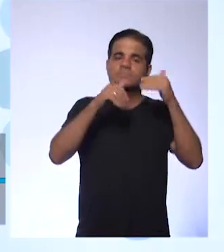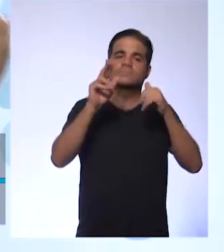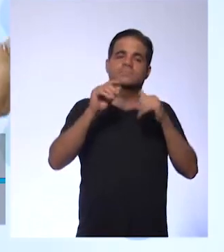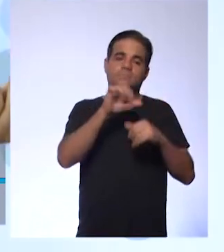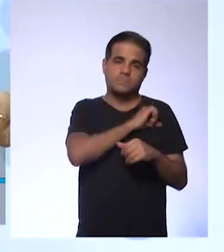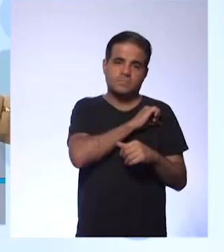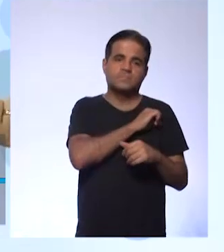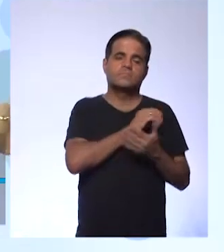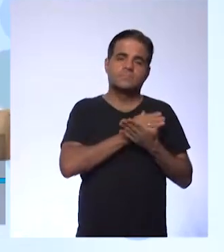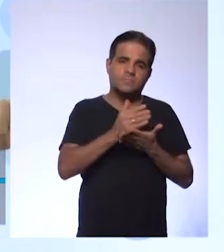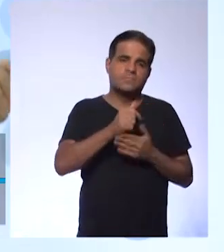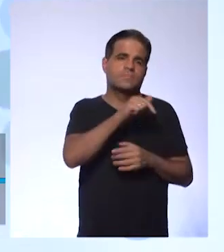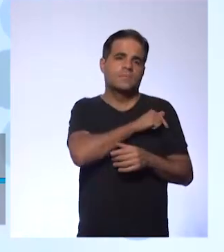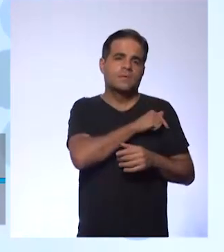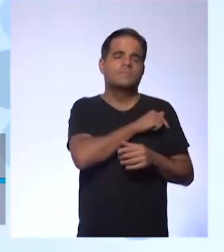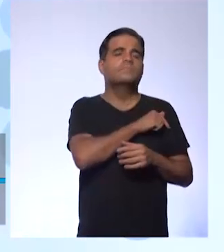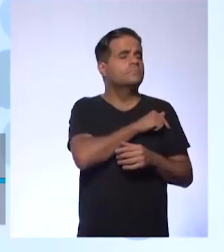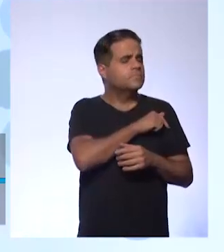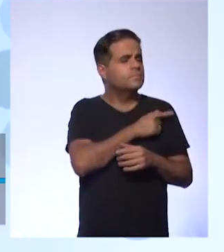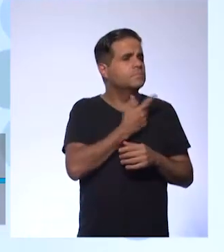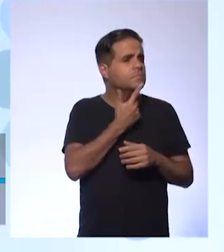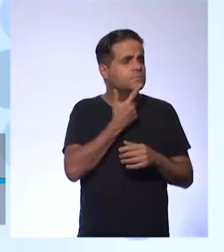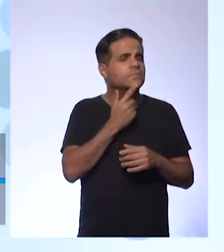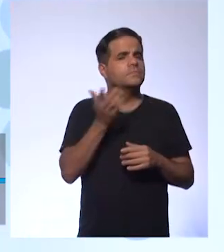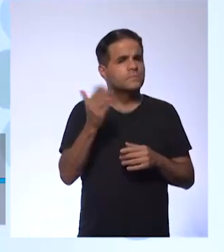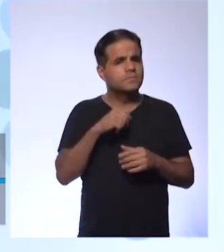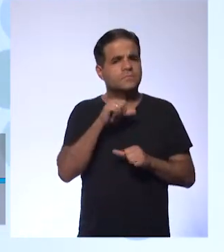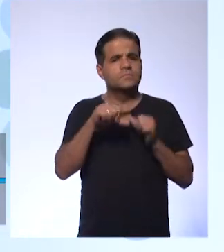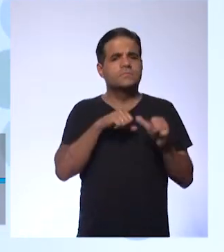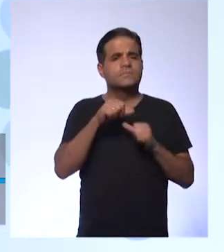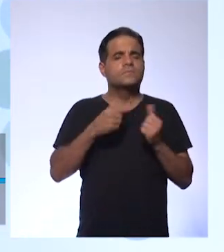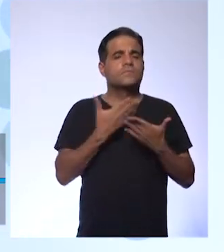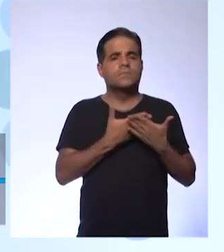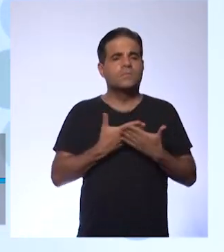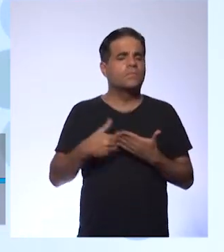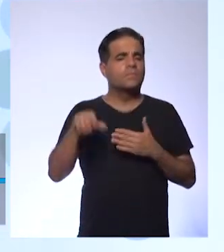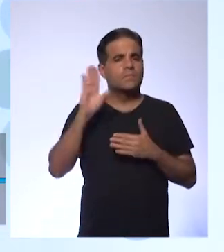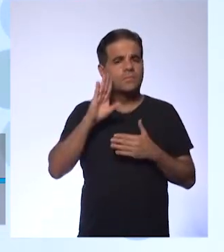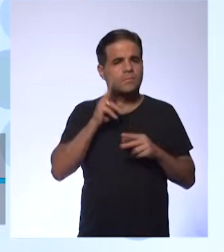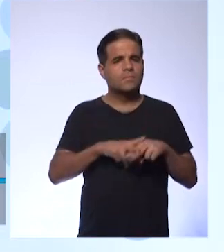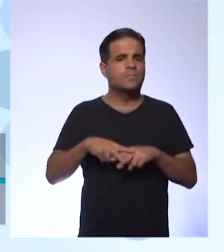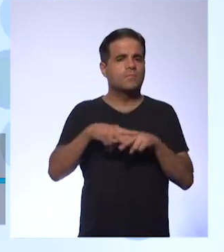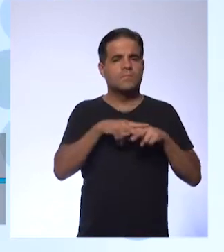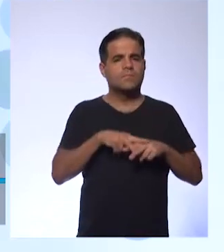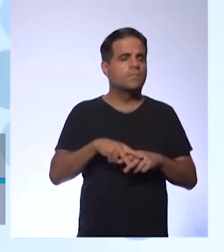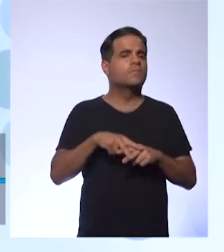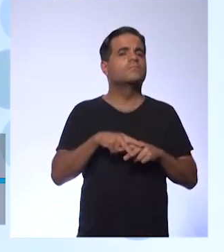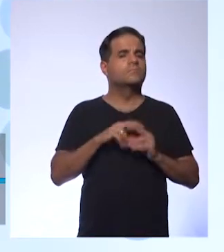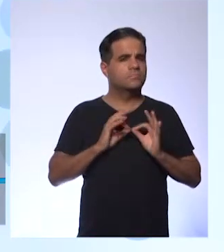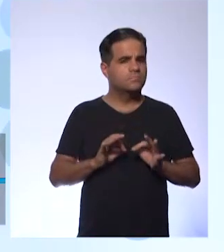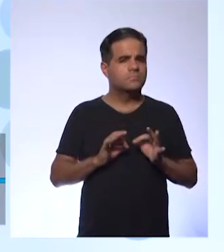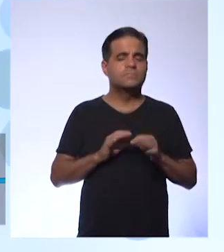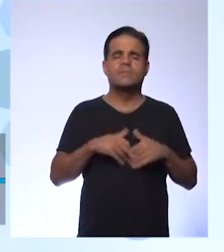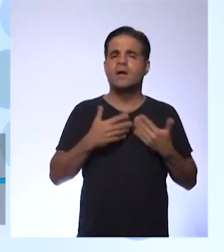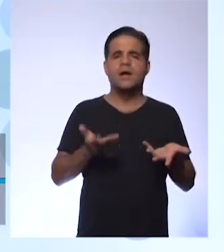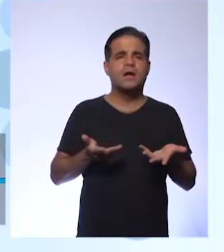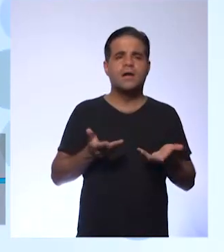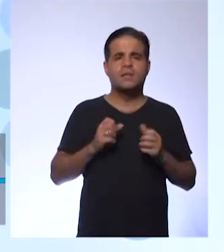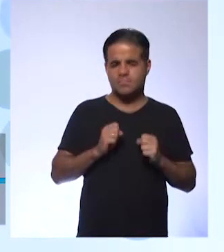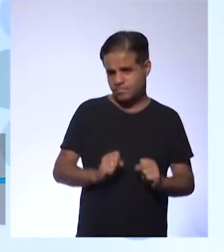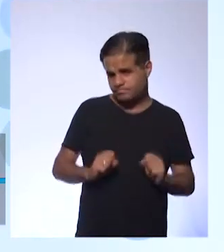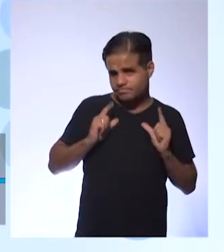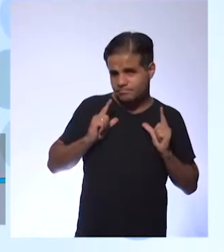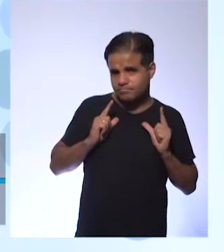nono, né? Que começam no uhum. sétimo. Aí eu falei, vamos transformar isso numa aula muito legal de revisão de subordinadas? Ai, produção, vocês podem